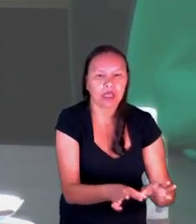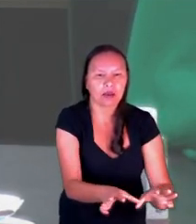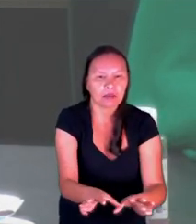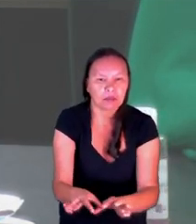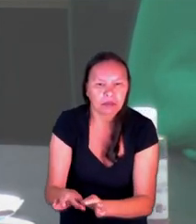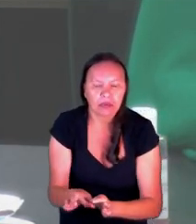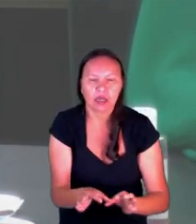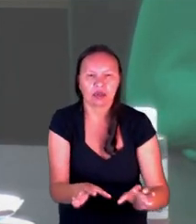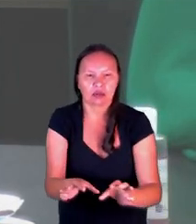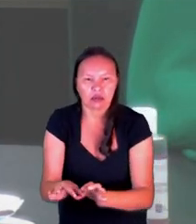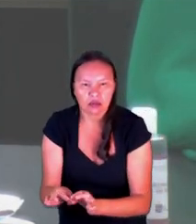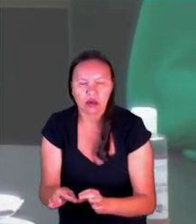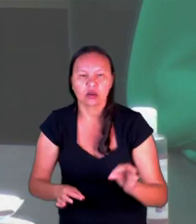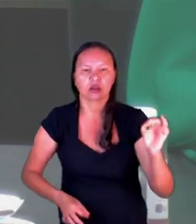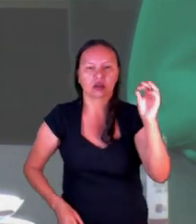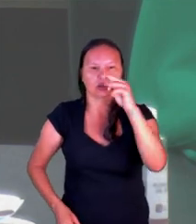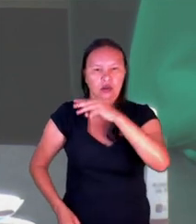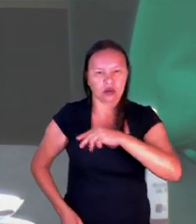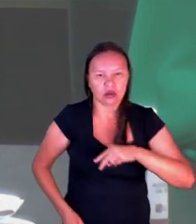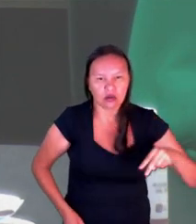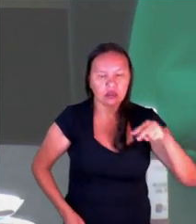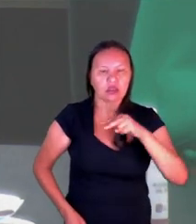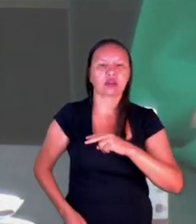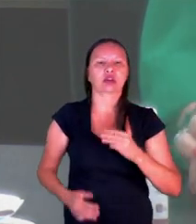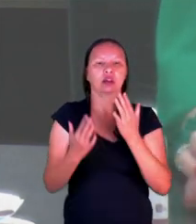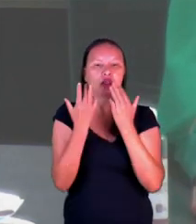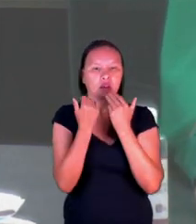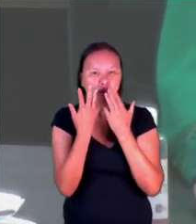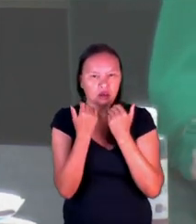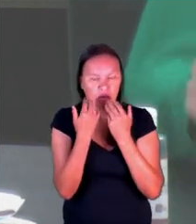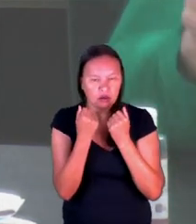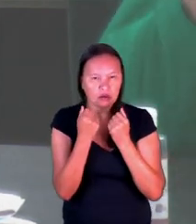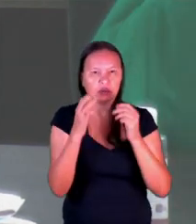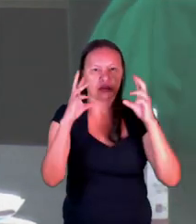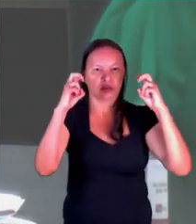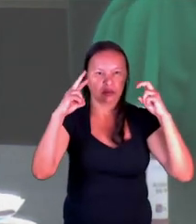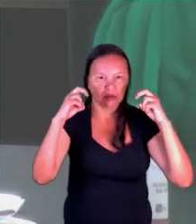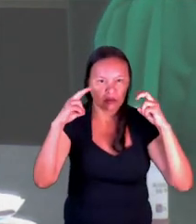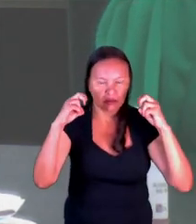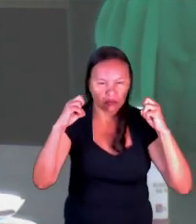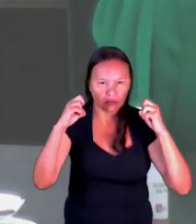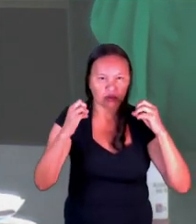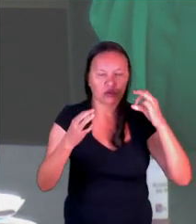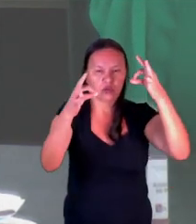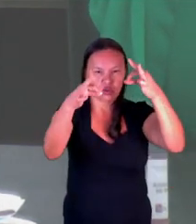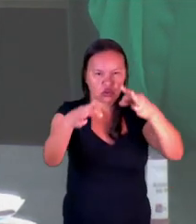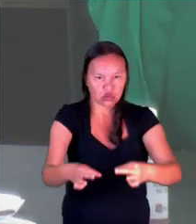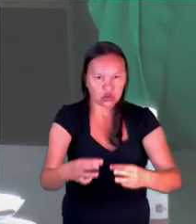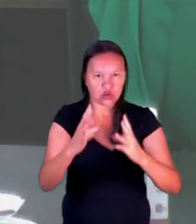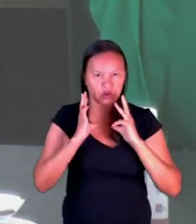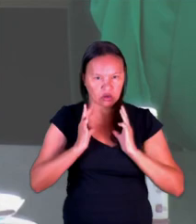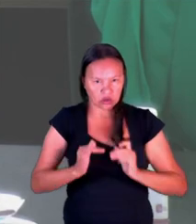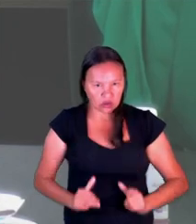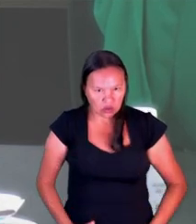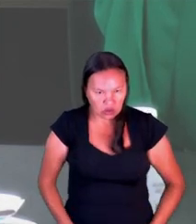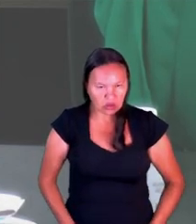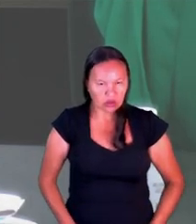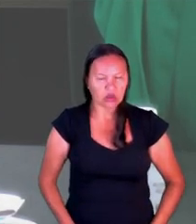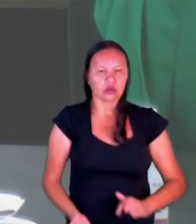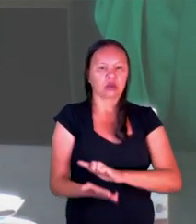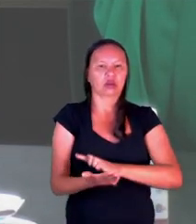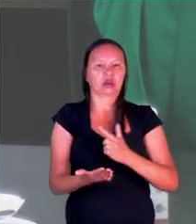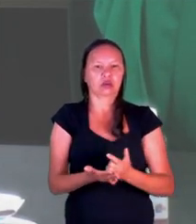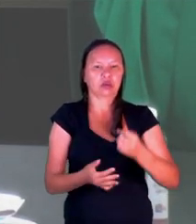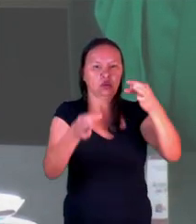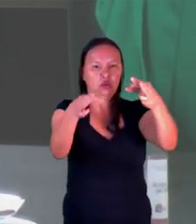conferência nacional de segurança alimentar e nutricional o tema da conferência é o direito humano à Alimentação adequada o papel do sistema de Justiça